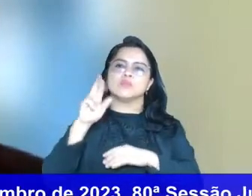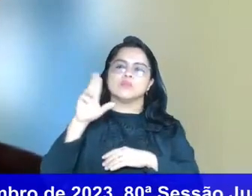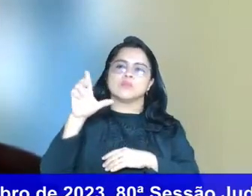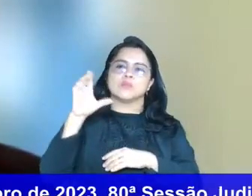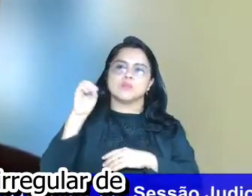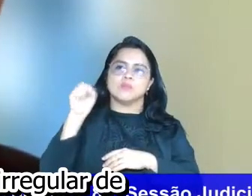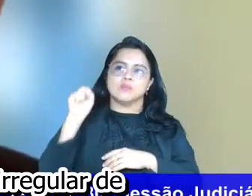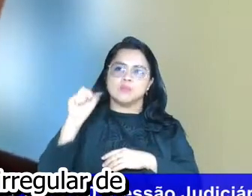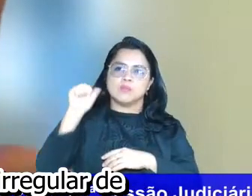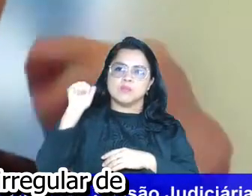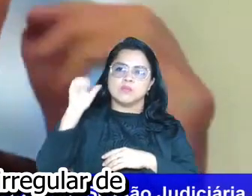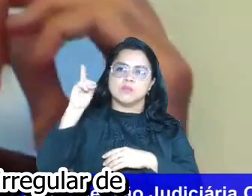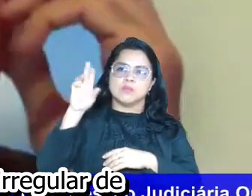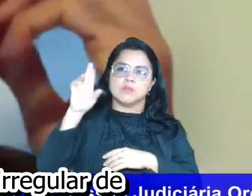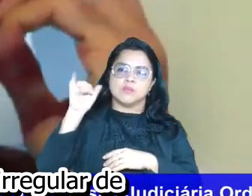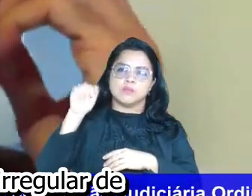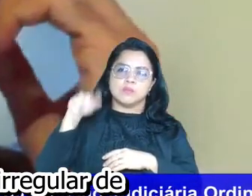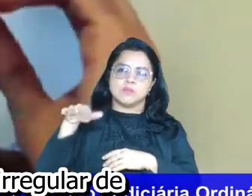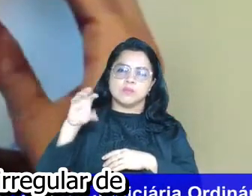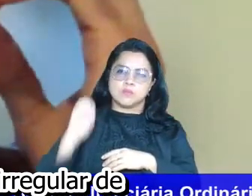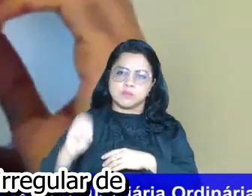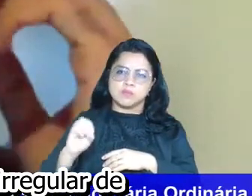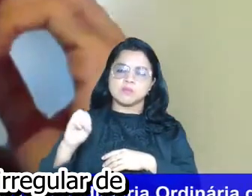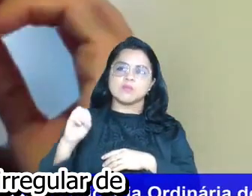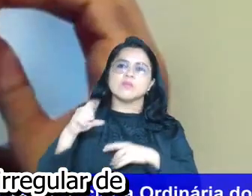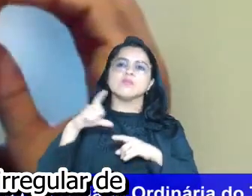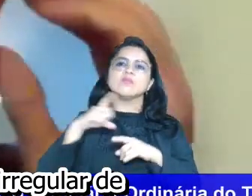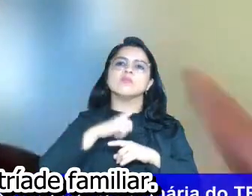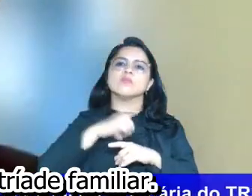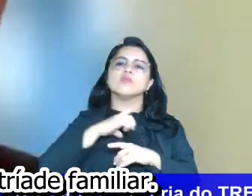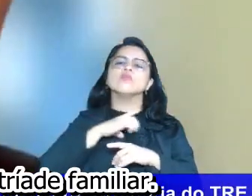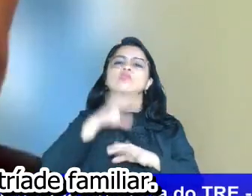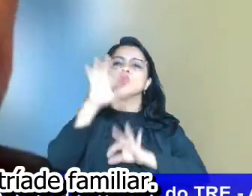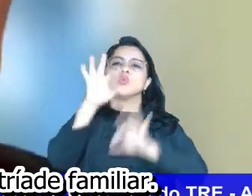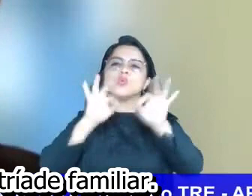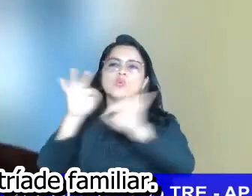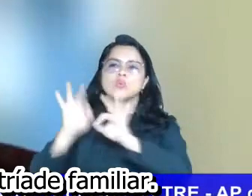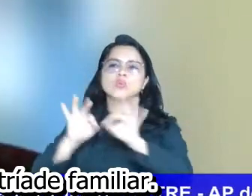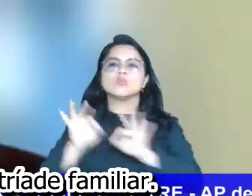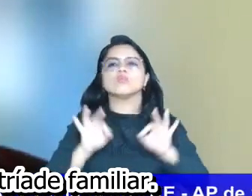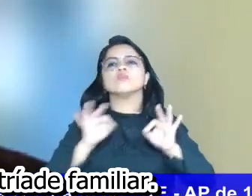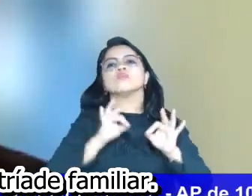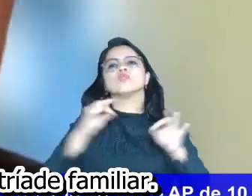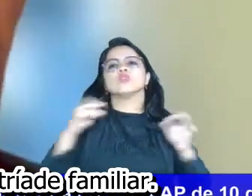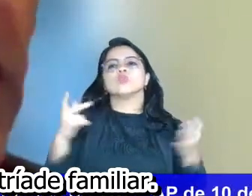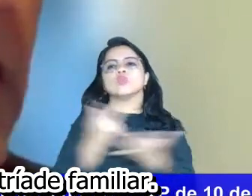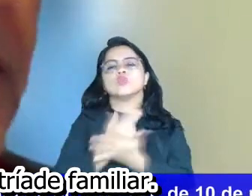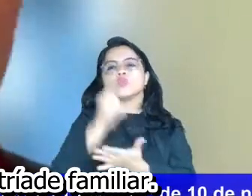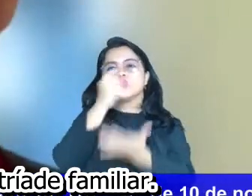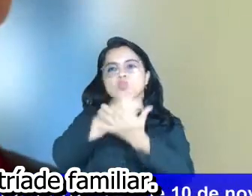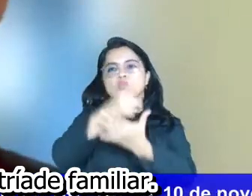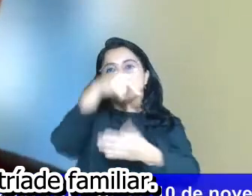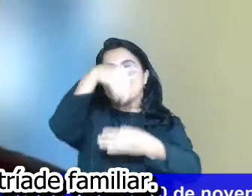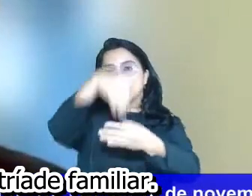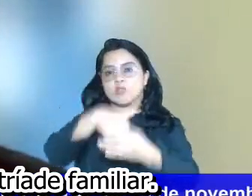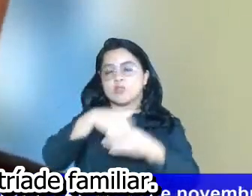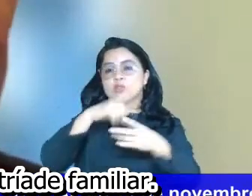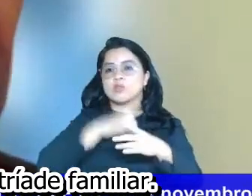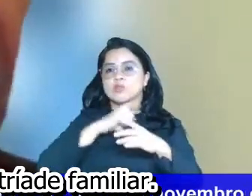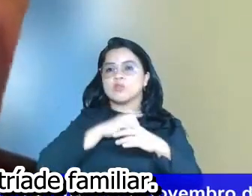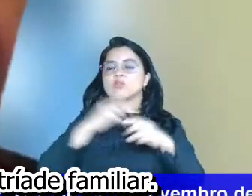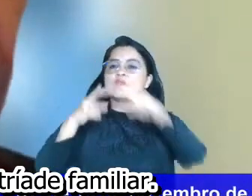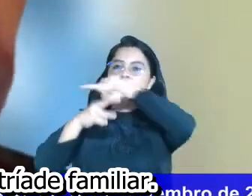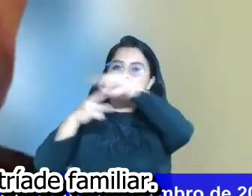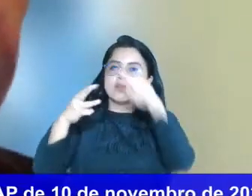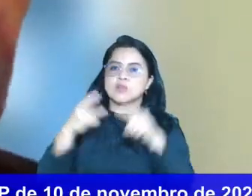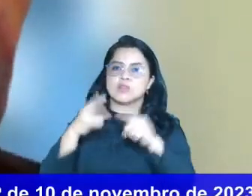Adriano, pelo que se depreende que o esquema de captação irregular de votos ocorreu principalmente sob a coordenação dessa